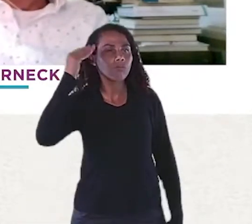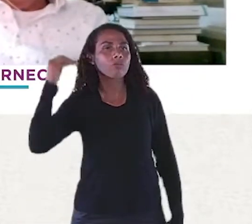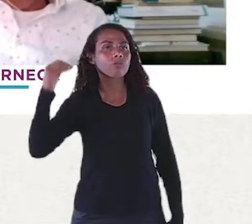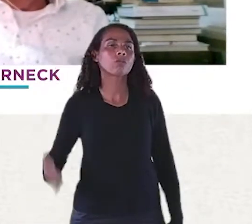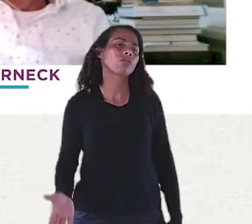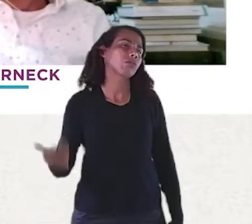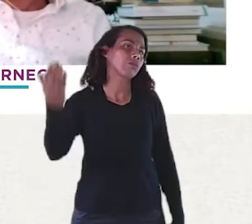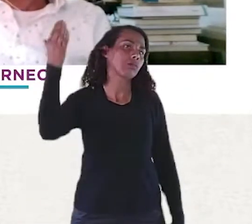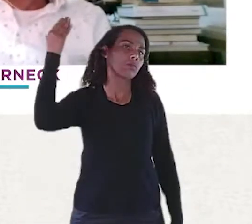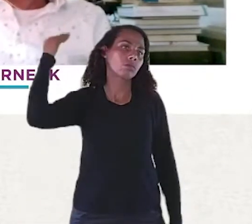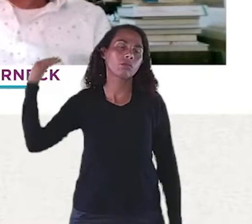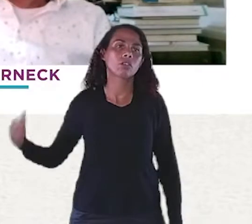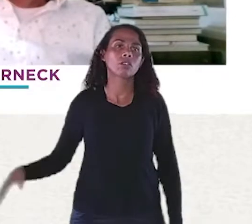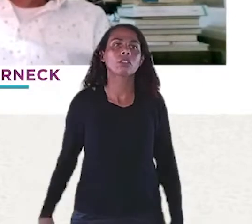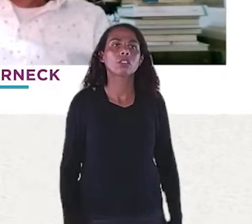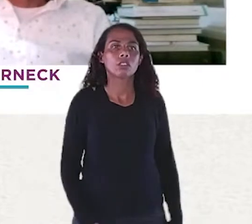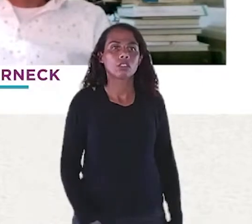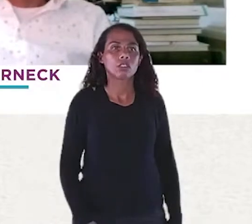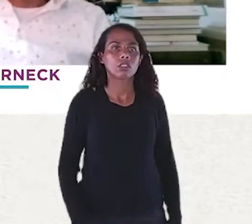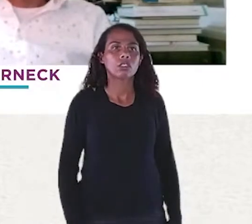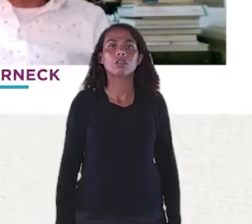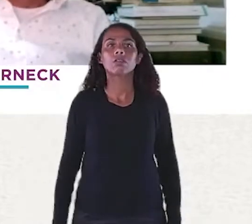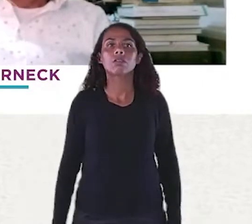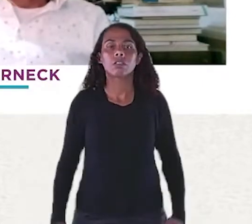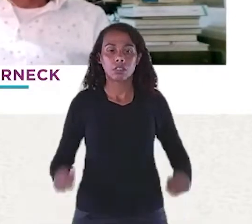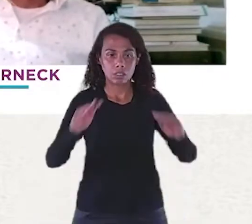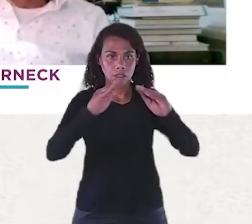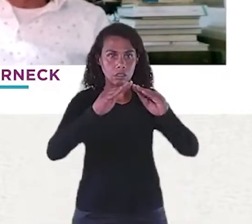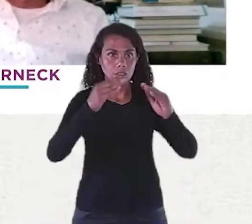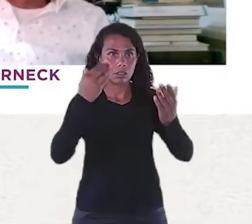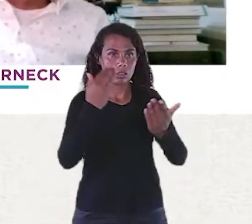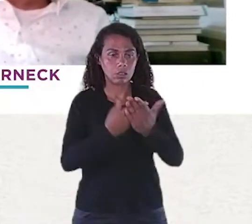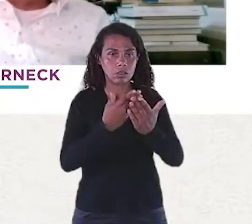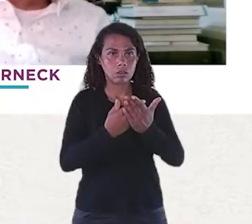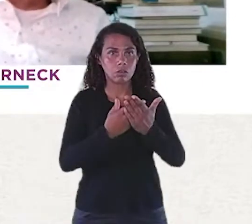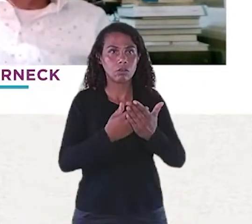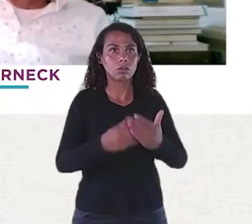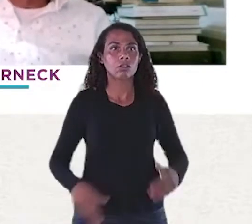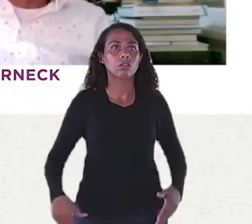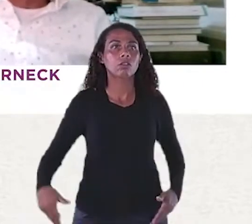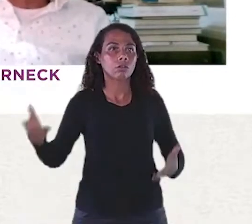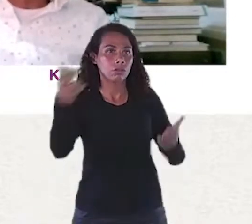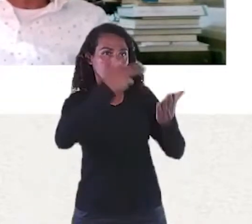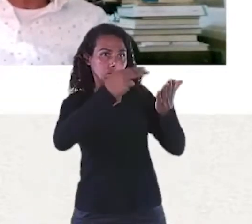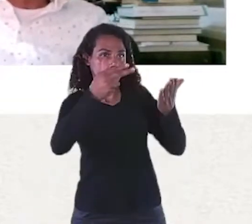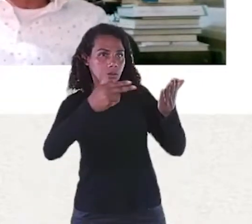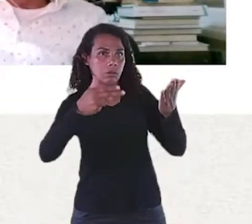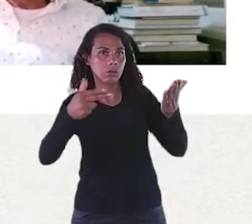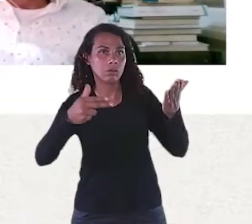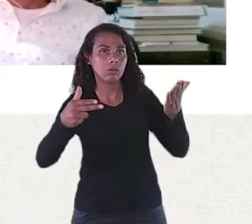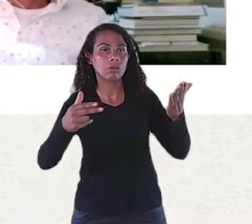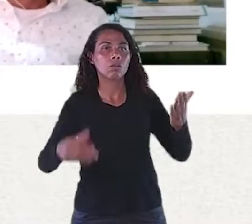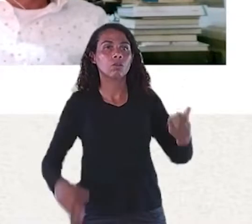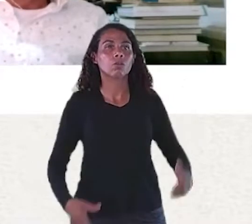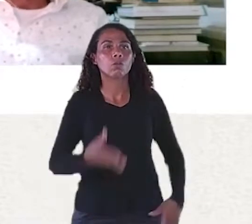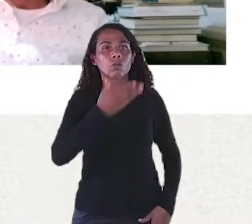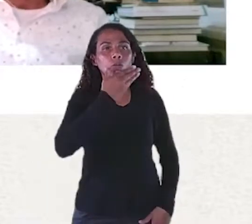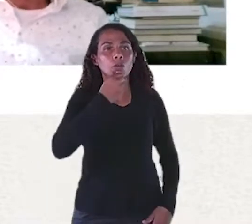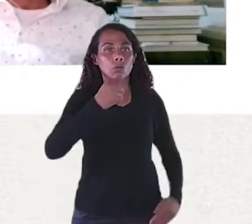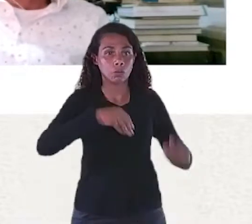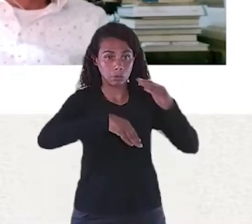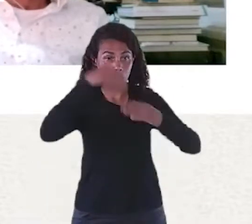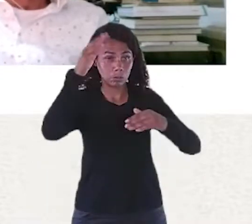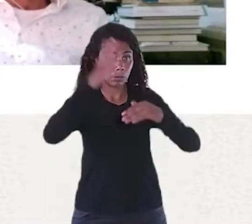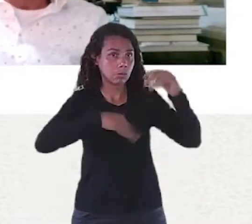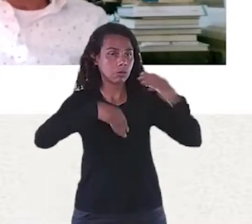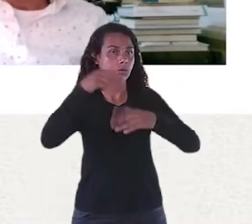pelo Niemeyer, e que está lá até hoje um pouco toldado pelos prédios